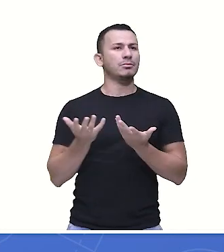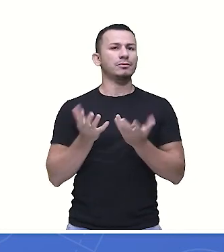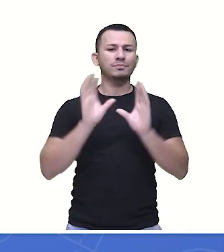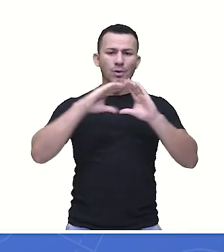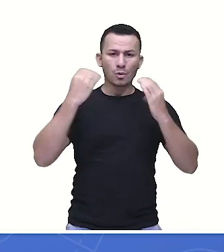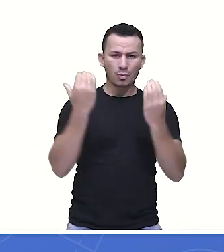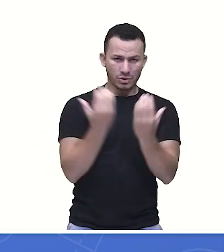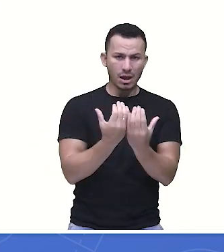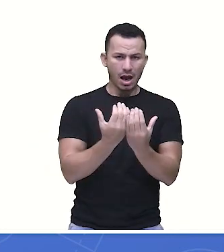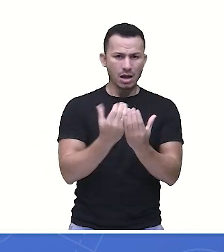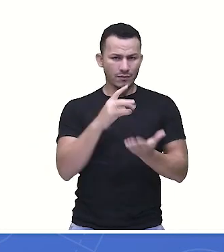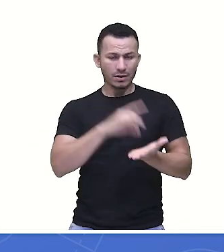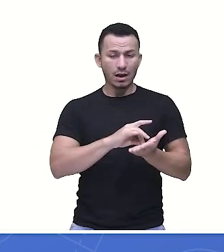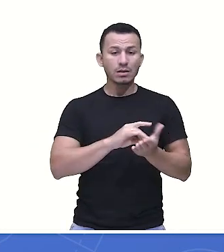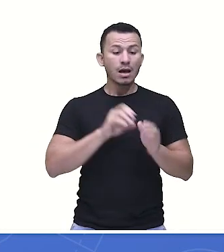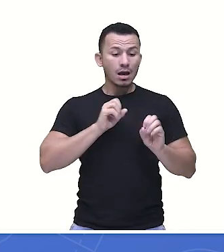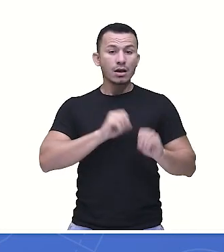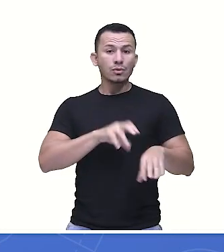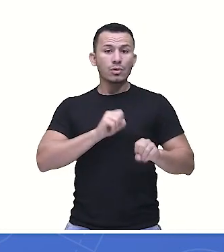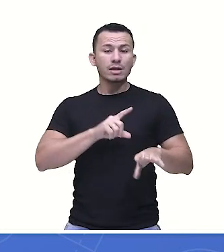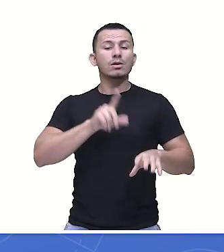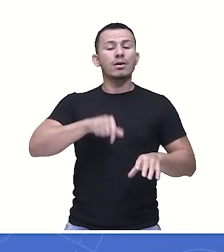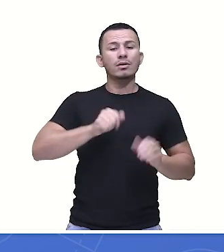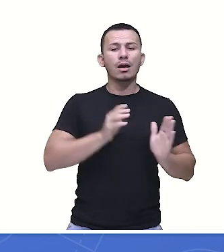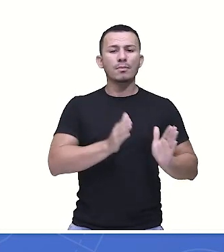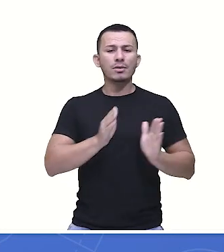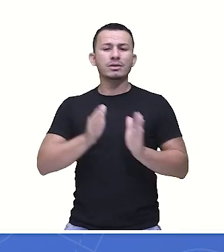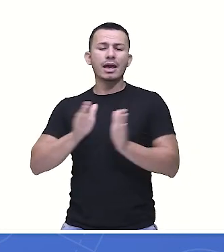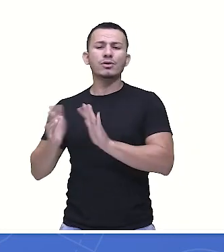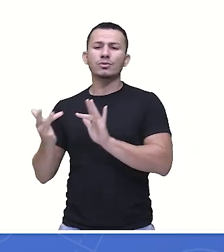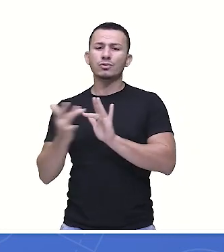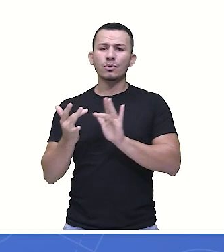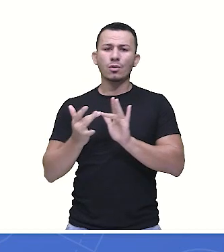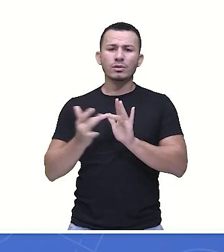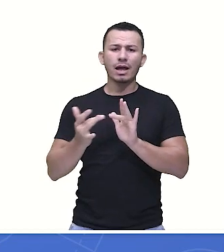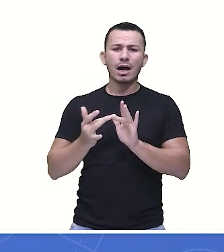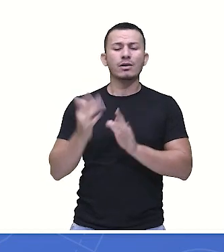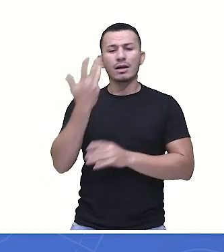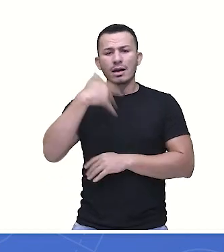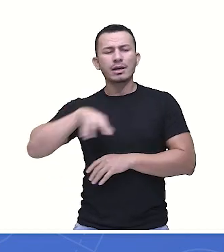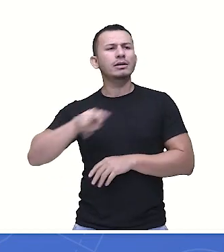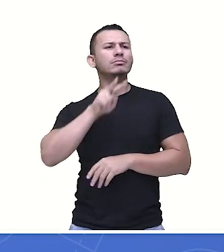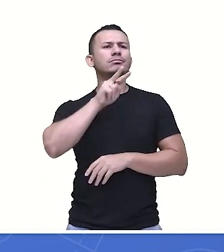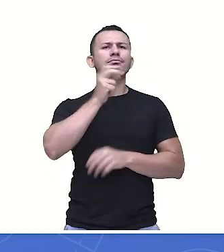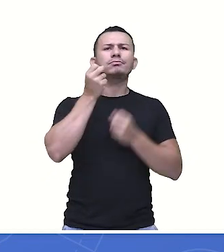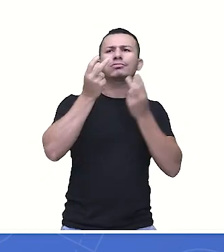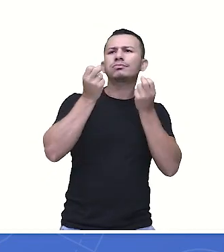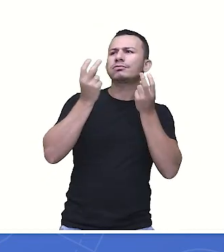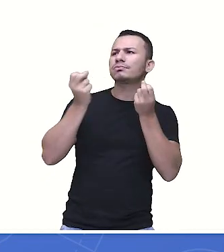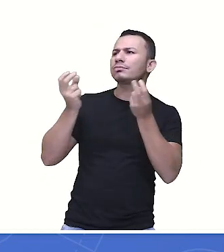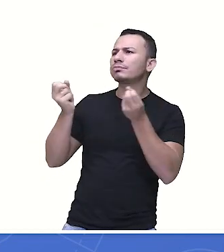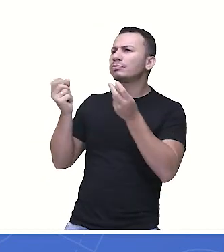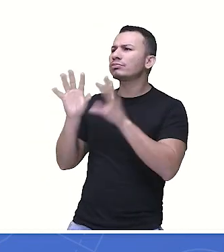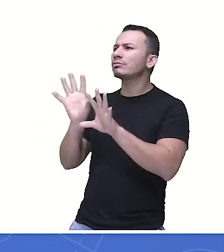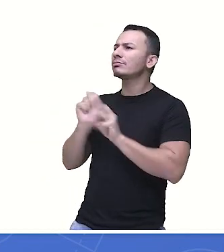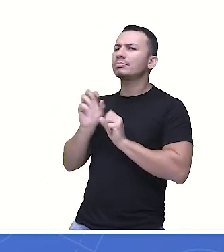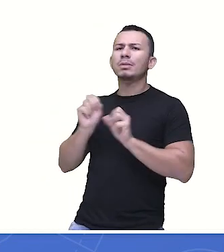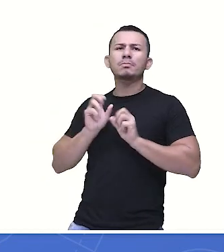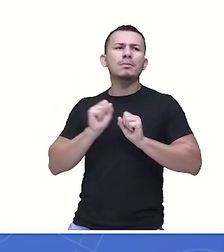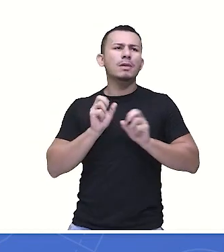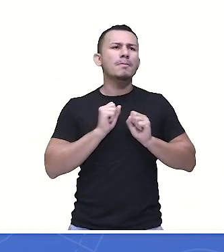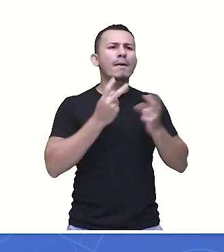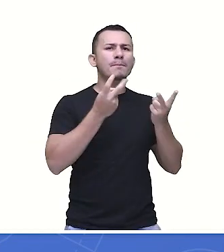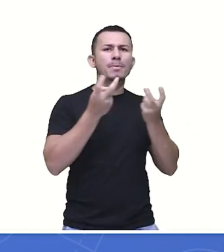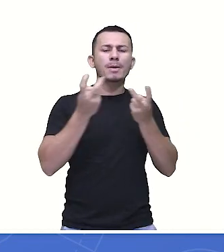nas comunidades originárias, a educação se dá nesse processo de convivência. A criança vai aprendendo com o fazer dos mais velhos. Ela vai